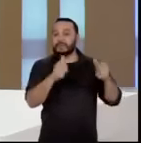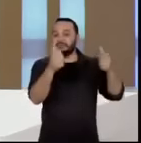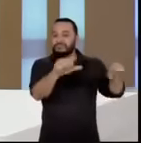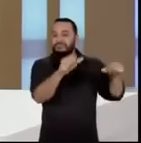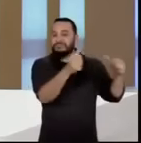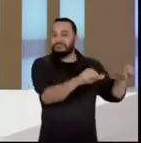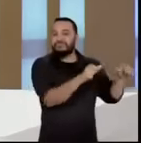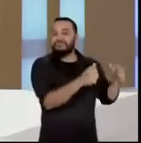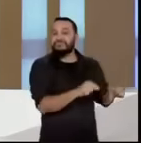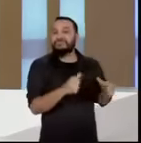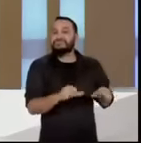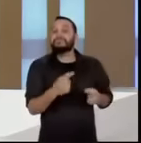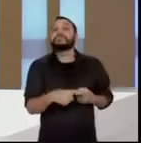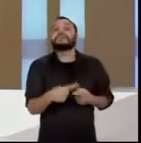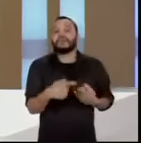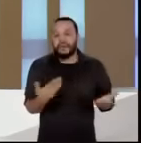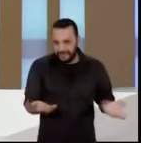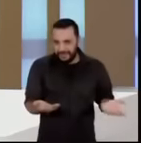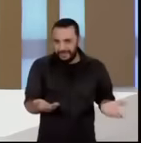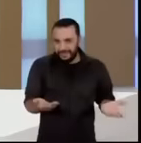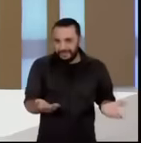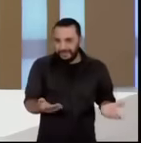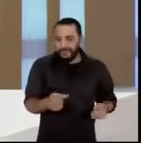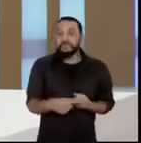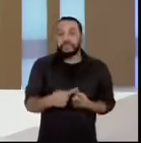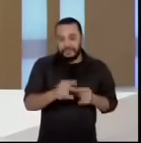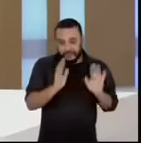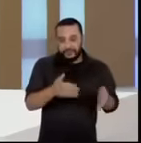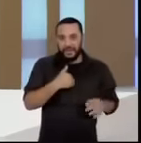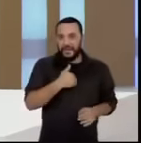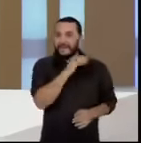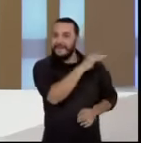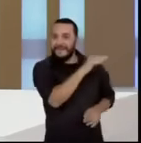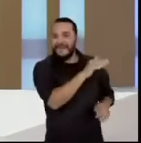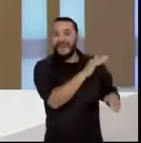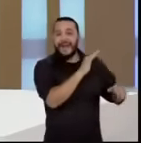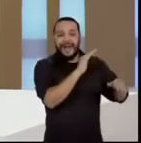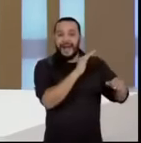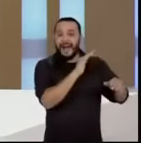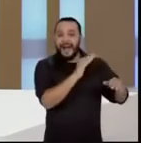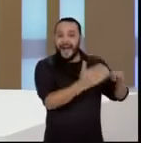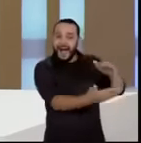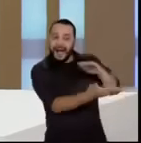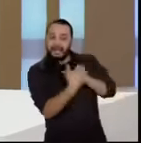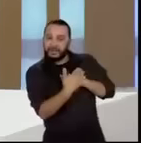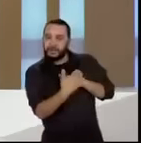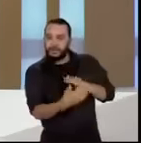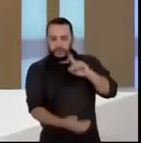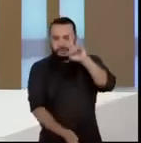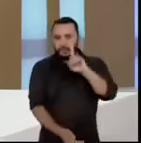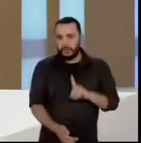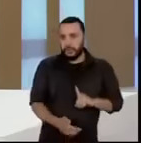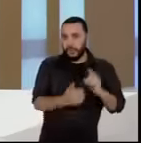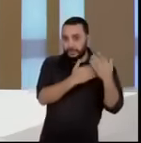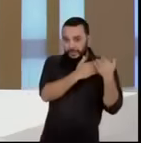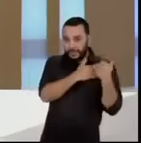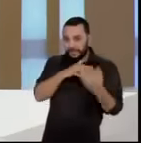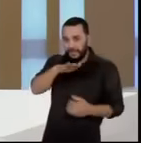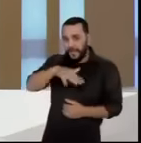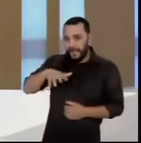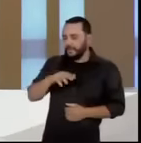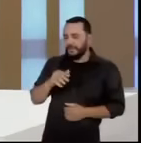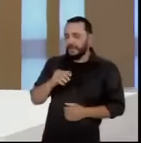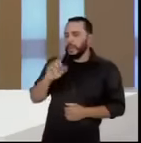foram acionados, eles foram solicitados, chegou a ser solicitada a ajuda deles e a diretoria responsável pela área no IBAMA